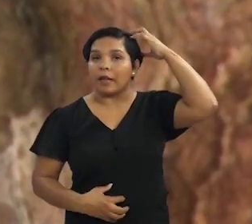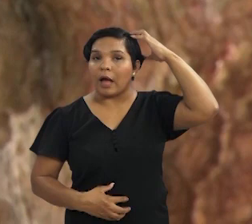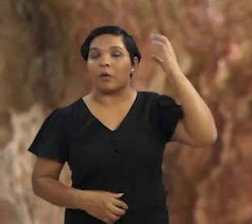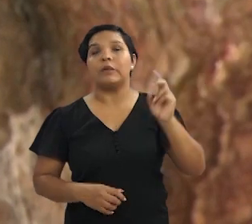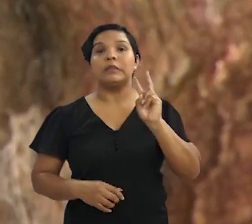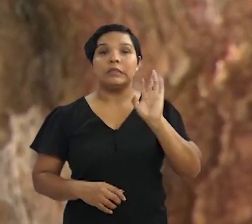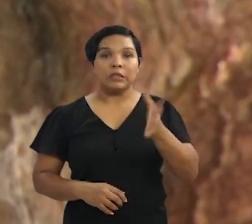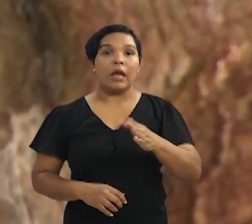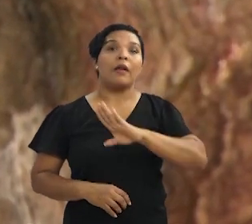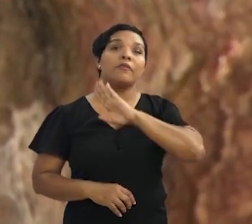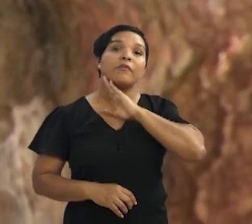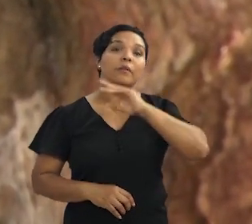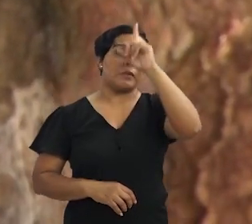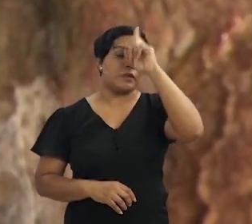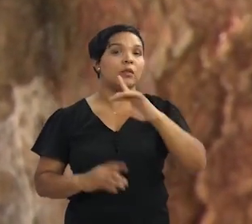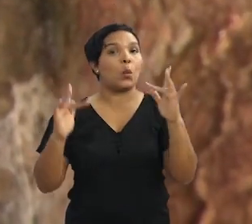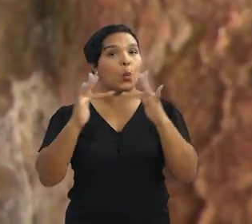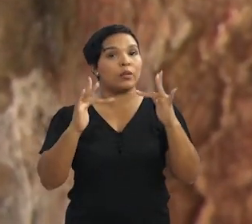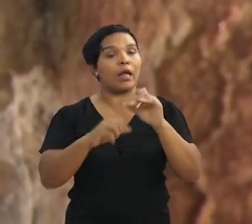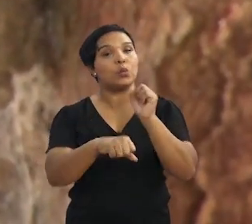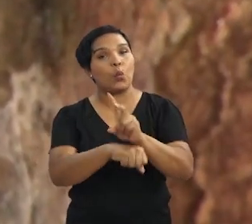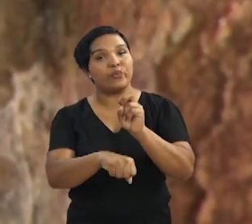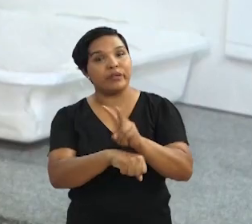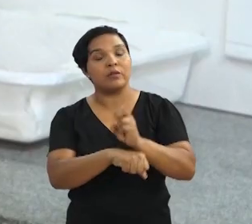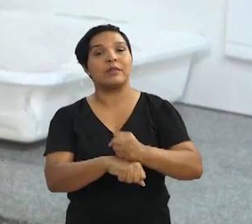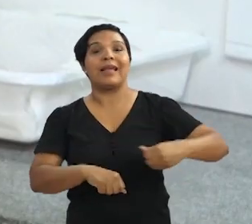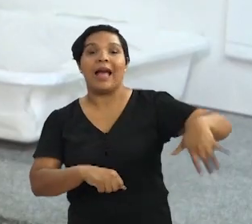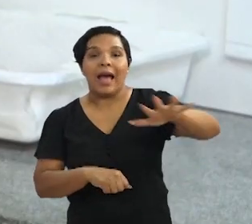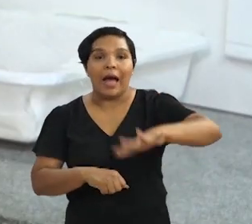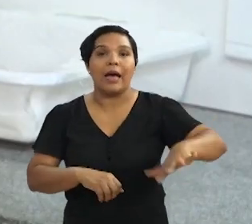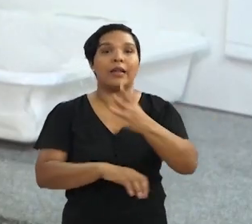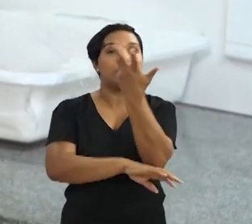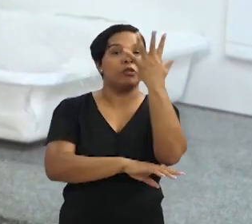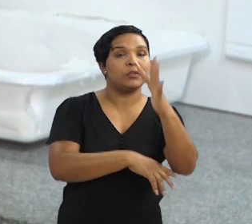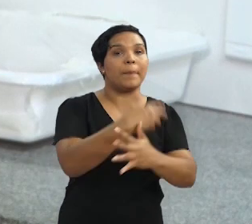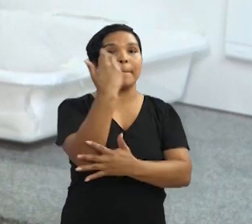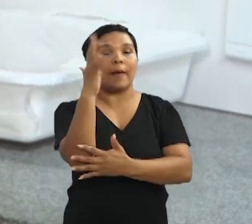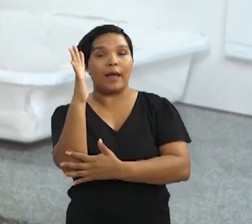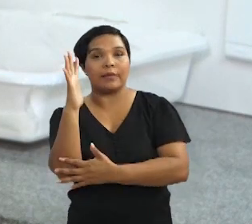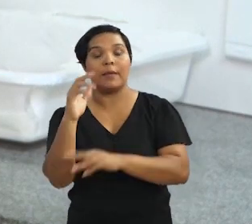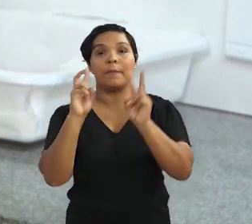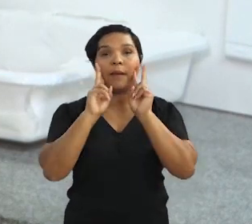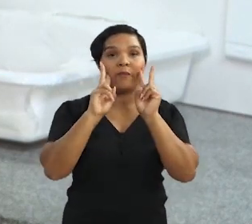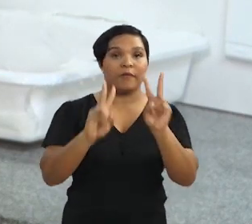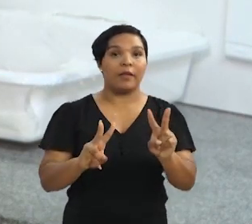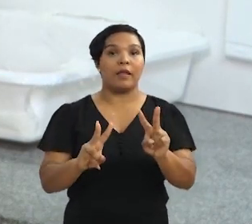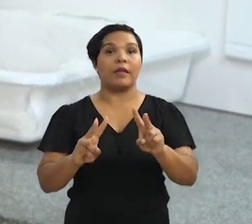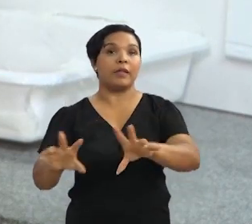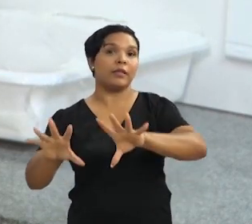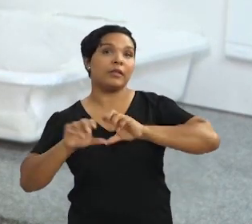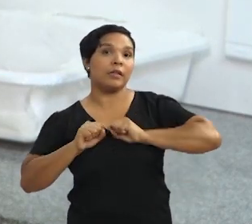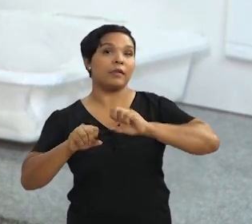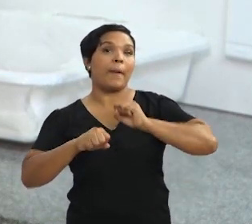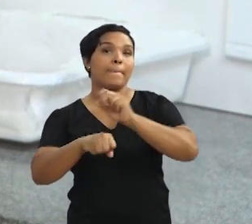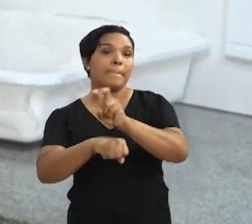febre amarela, ou seja, se eles já tiveram, né, contato com o vírus. Tanto em área de mata, para ver as espécies silvestres